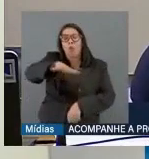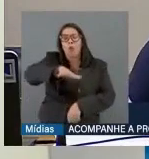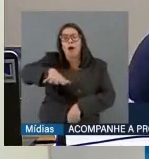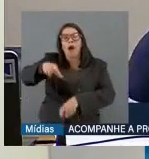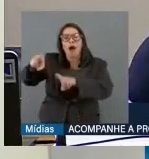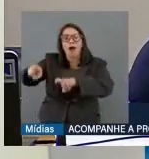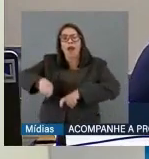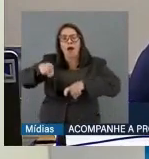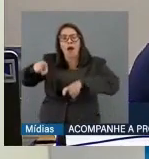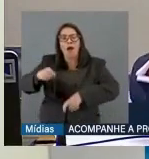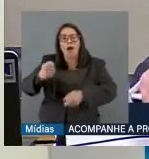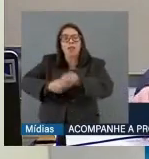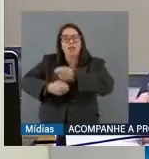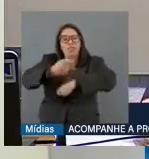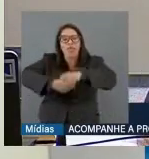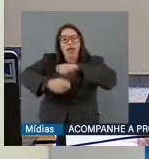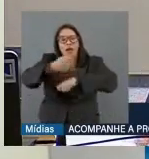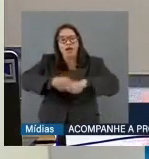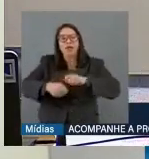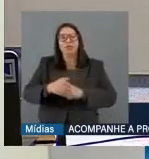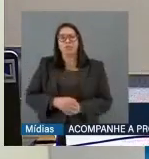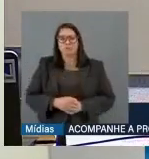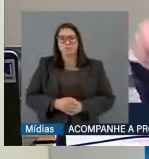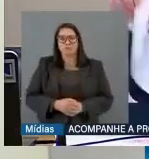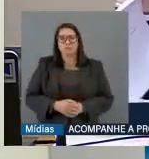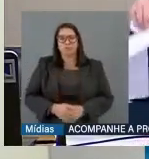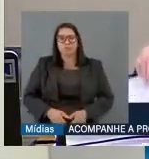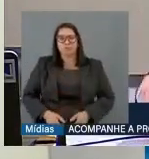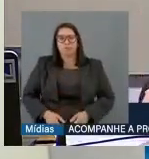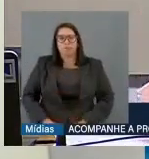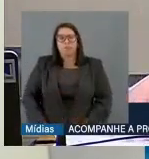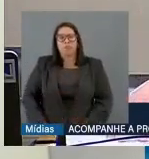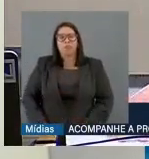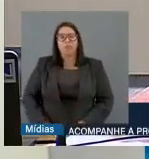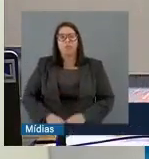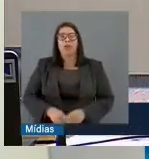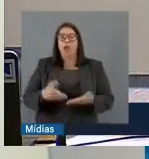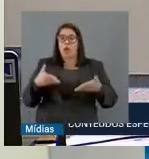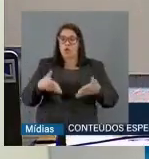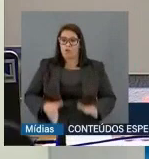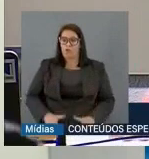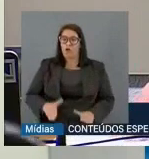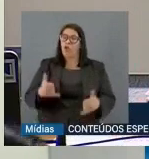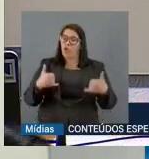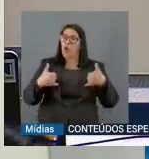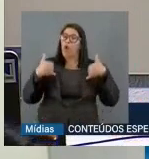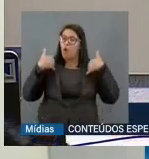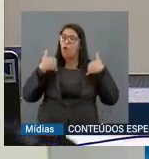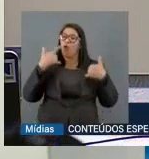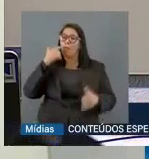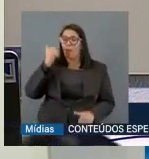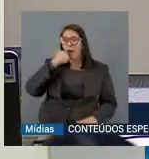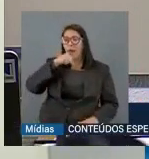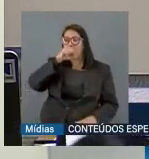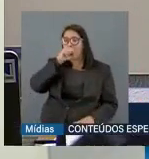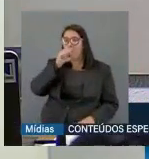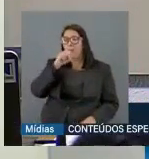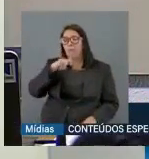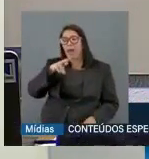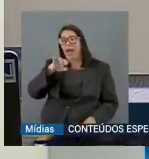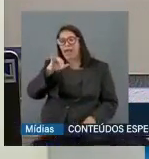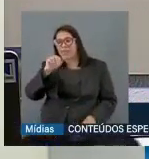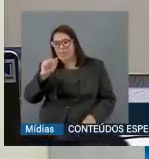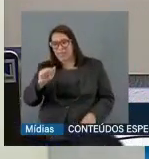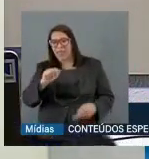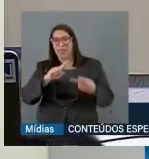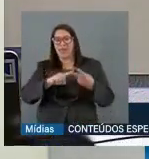em torno de 50%, diferente das que ele trouxe, que era em médio de 80%, 90% de eficácia. Então, a gente,